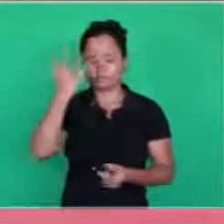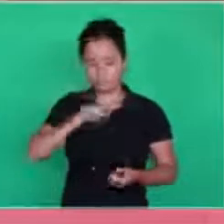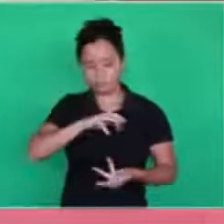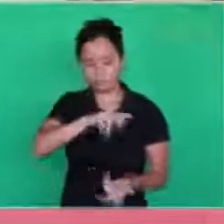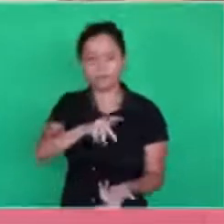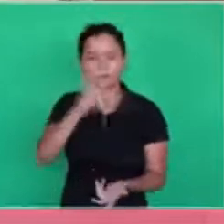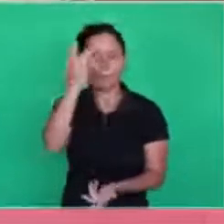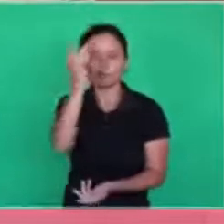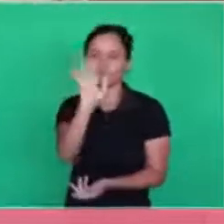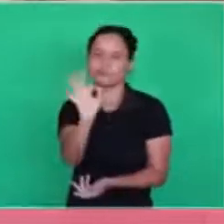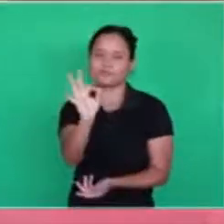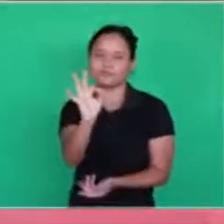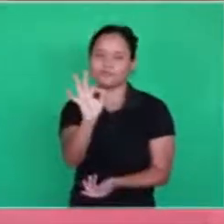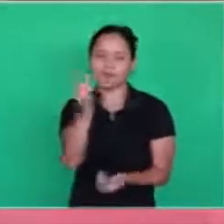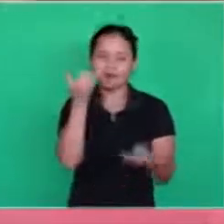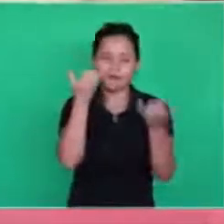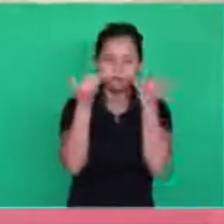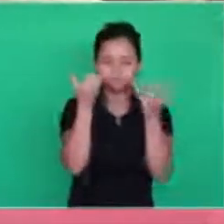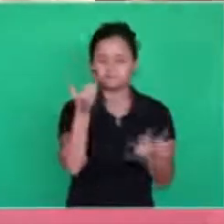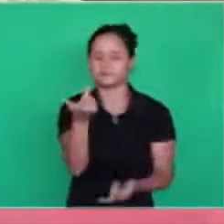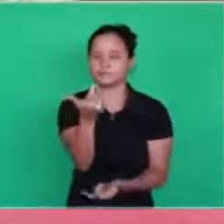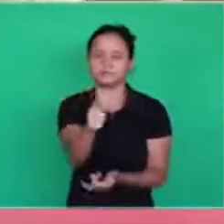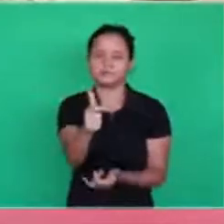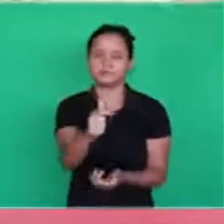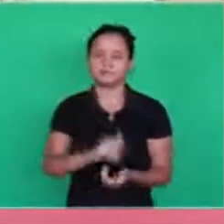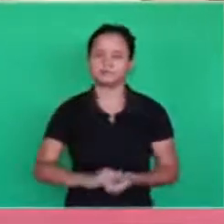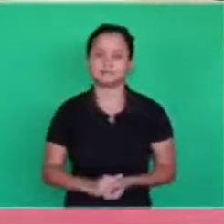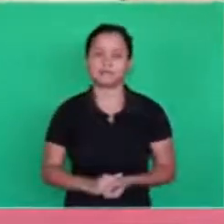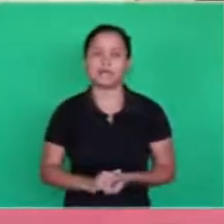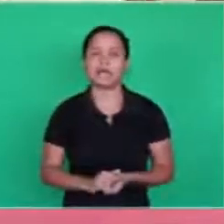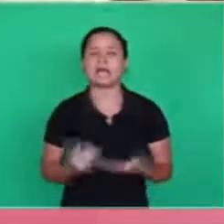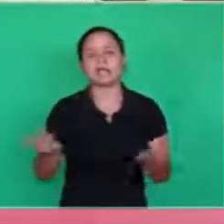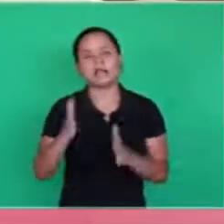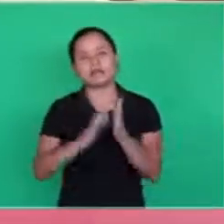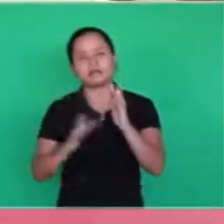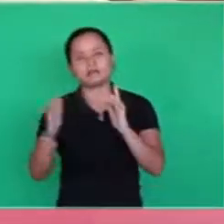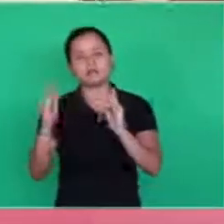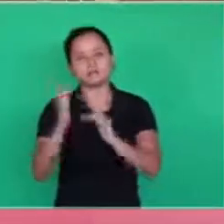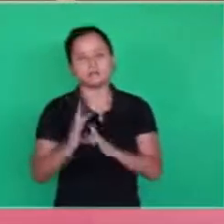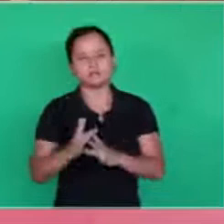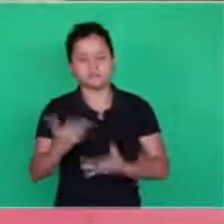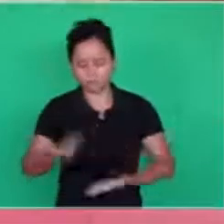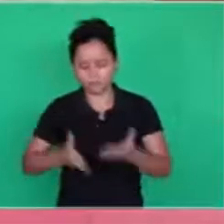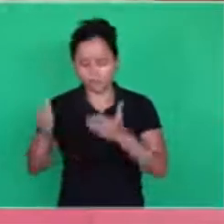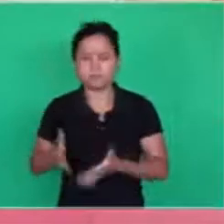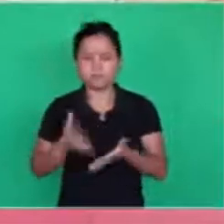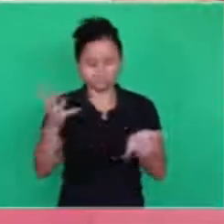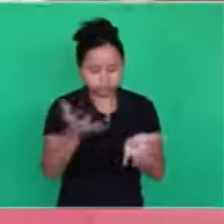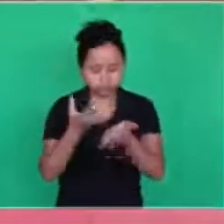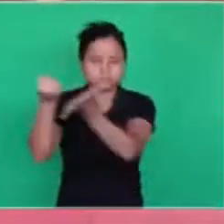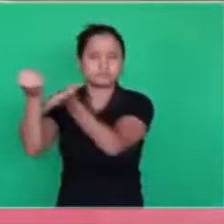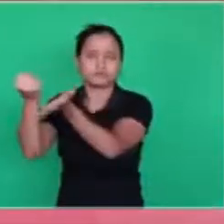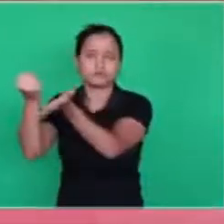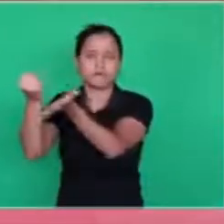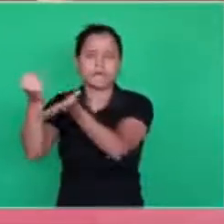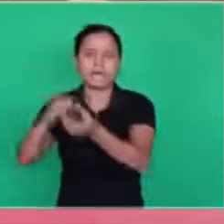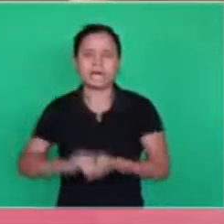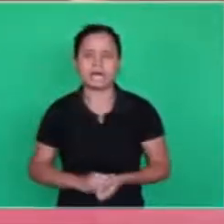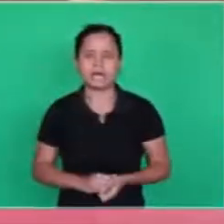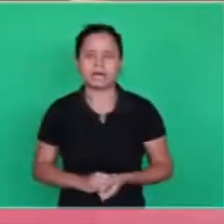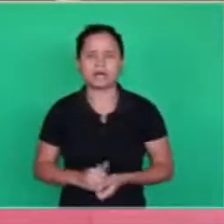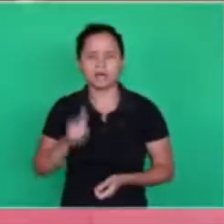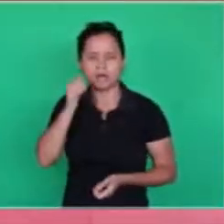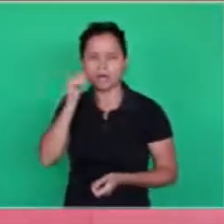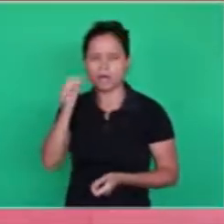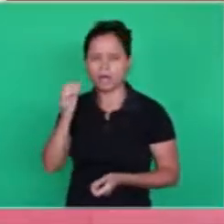nenhuma informação. Ah, Jesus, a igreja vai ser arrebatada como? A noiva que não sabe de nada, não